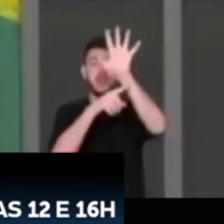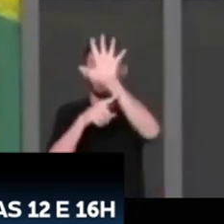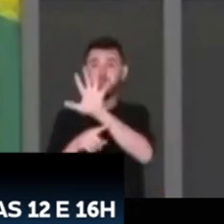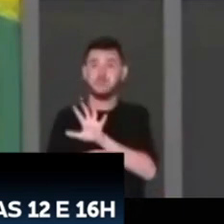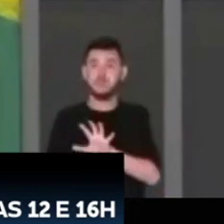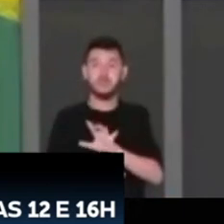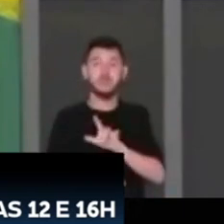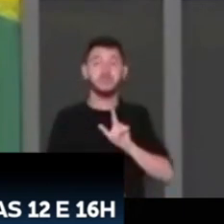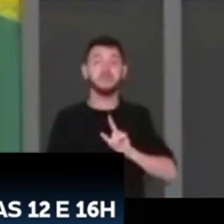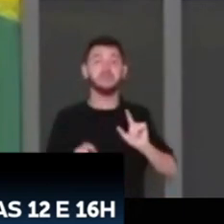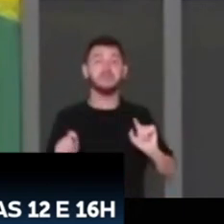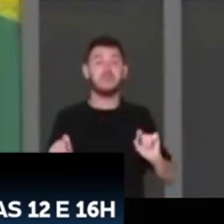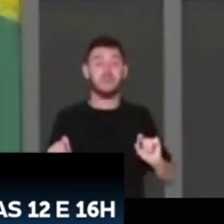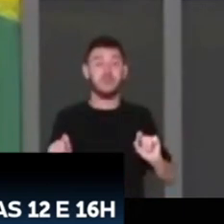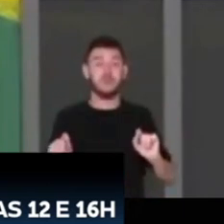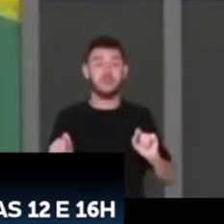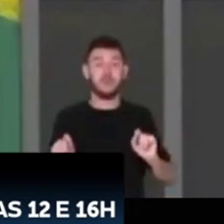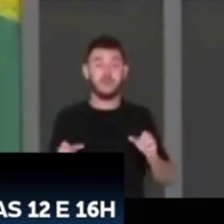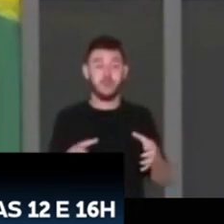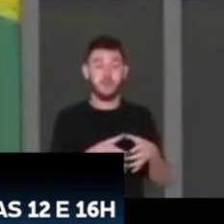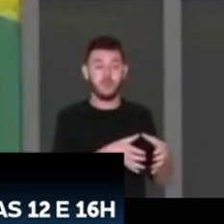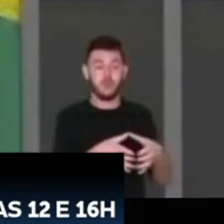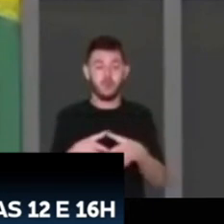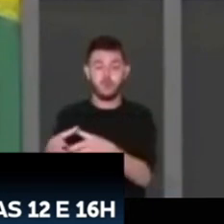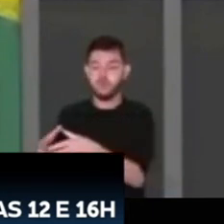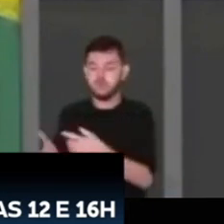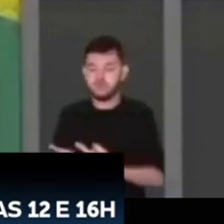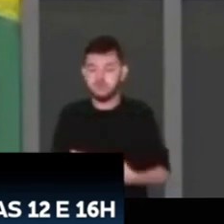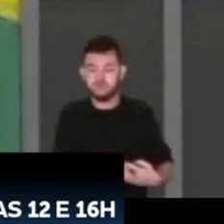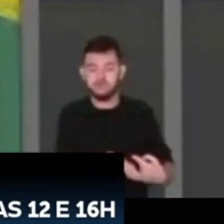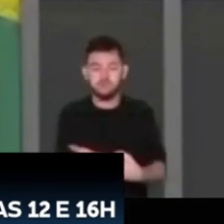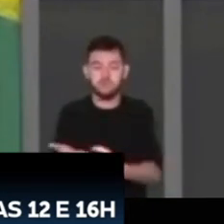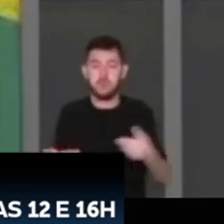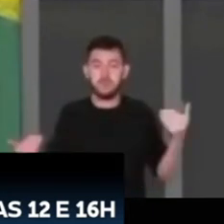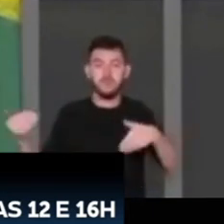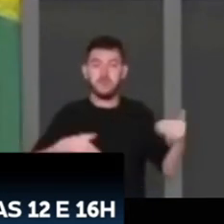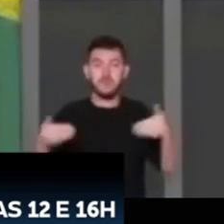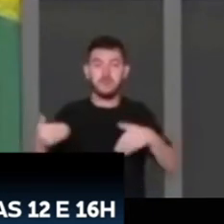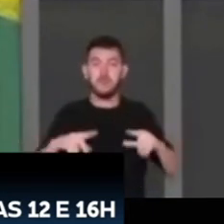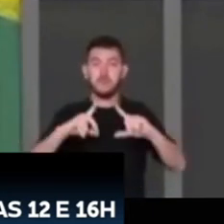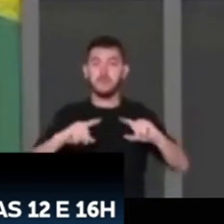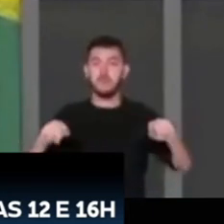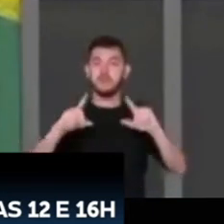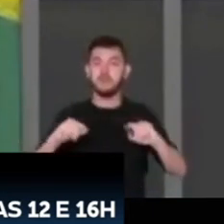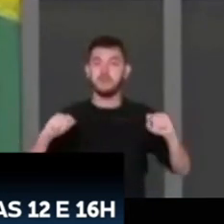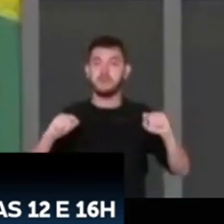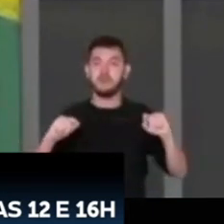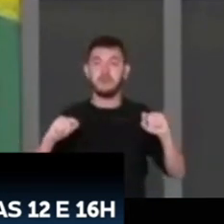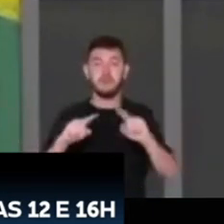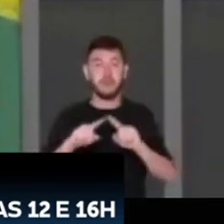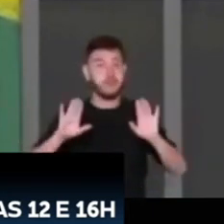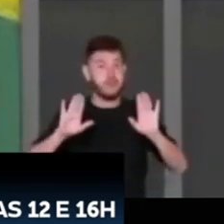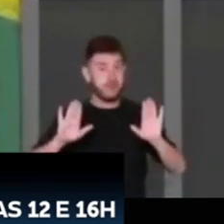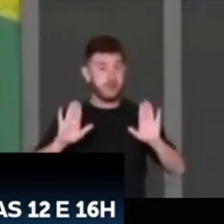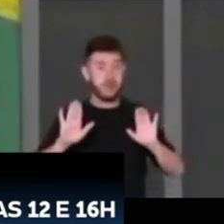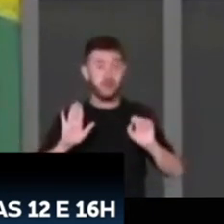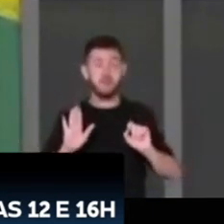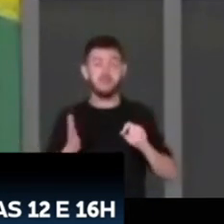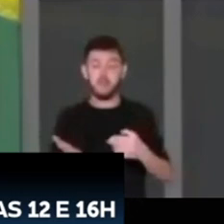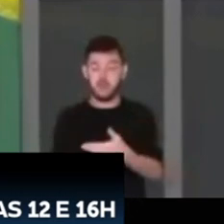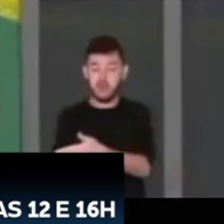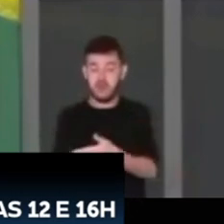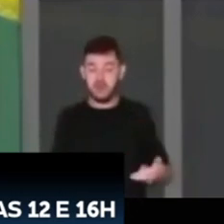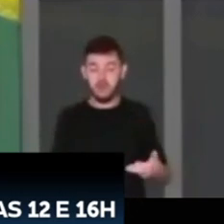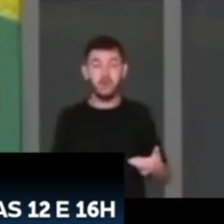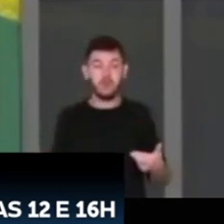deslocassem à capital. O texto enviado ao Congresso revela ainda que alguns manifestantes